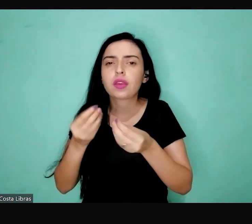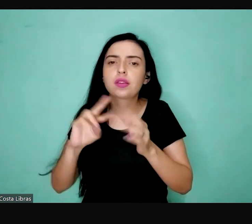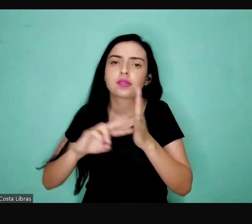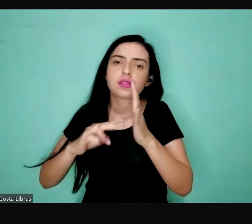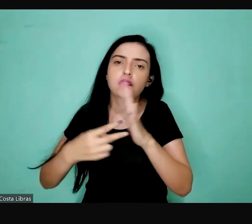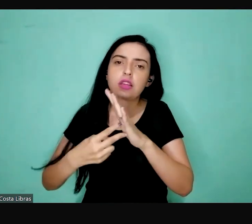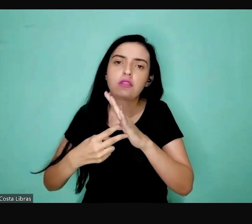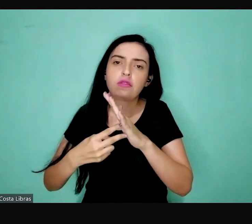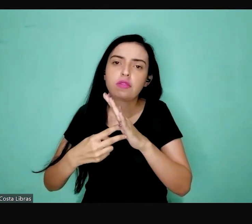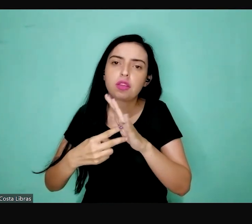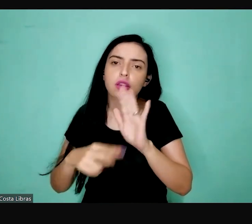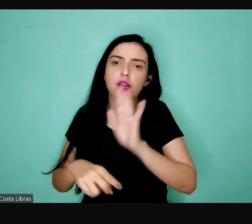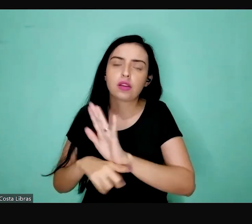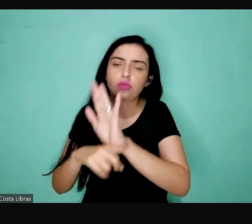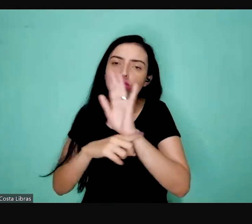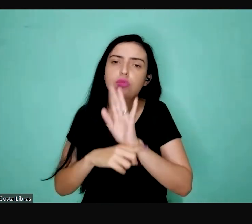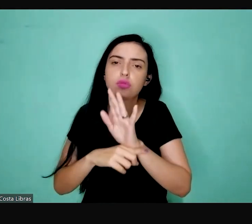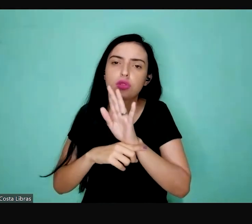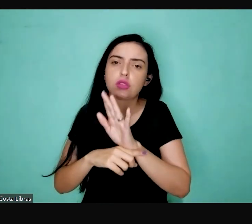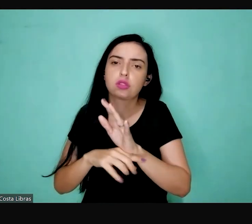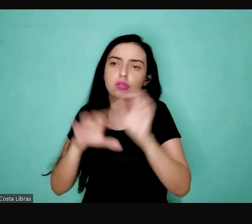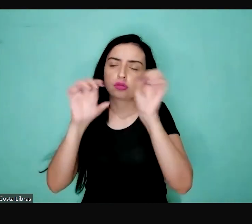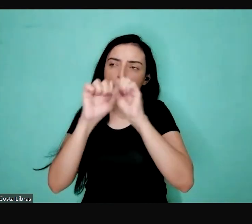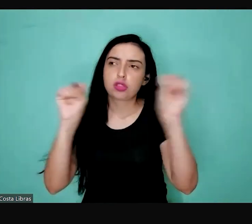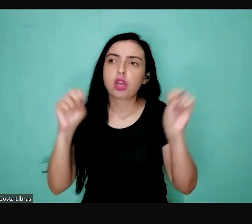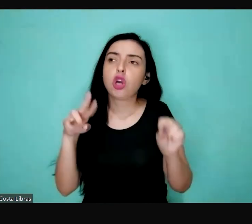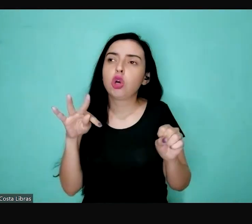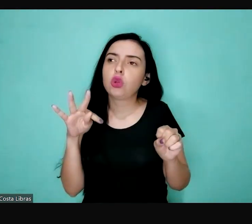tutela judiciária efetiva.